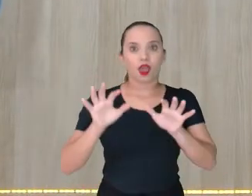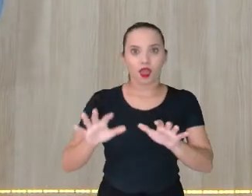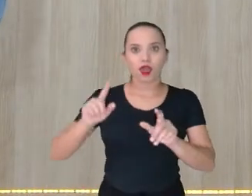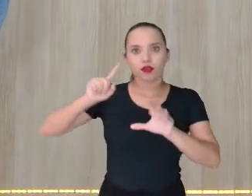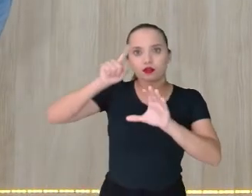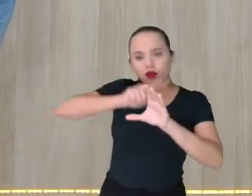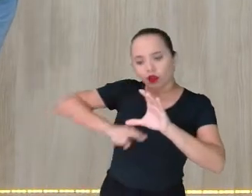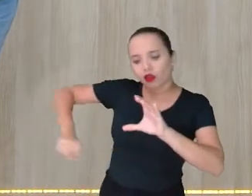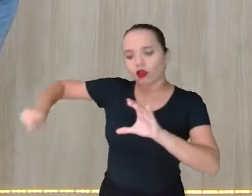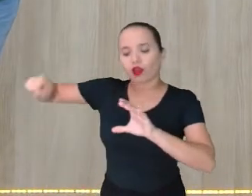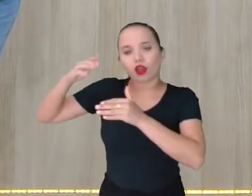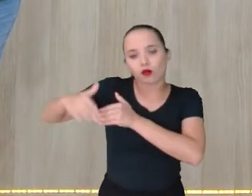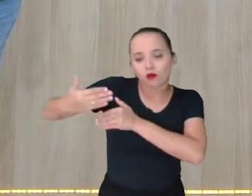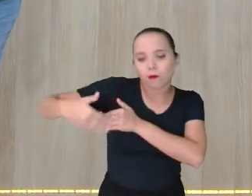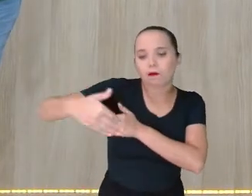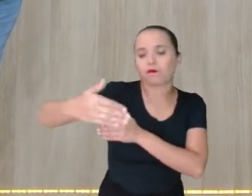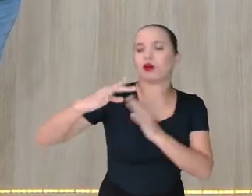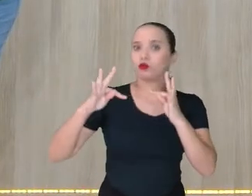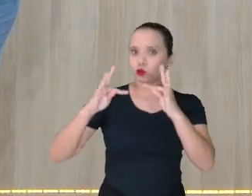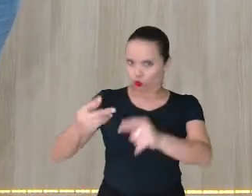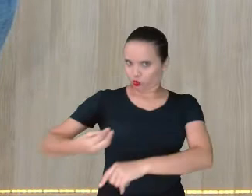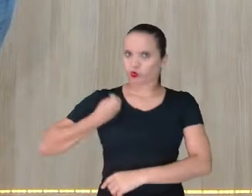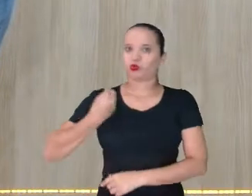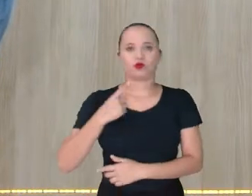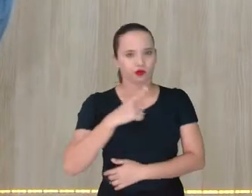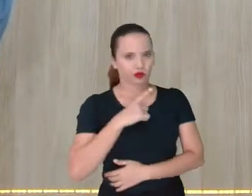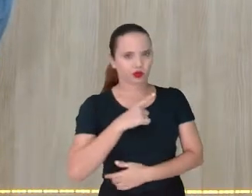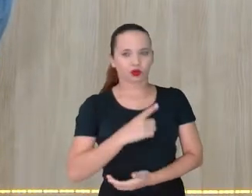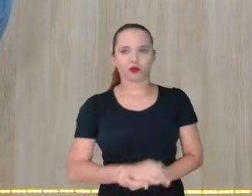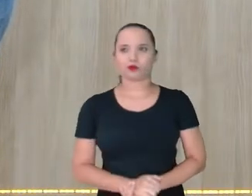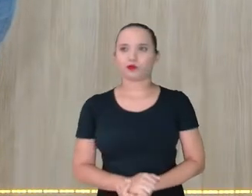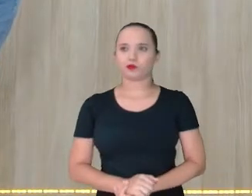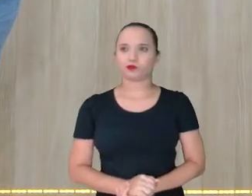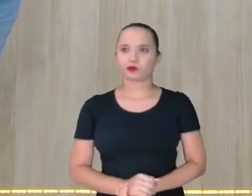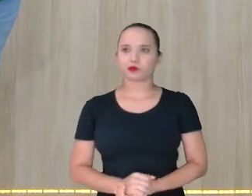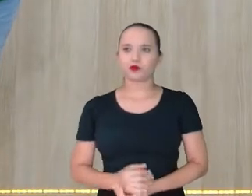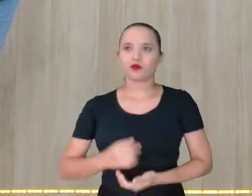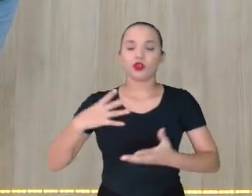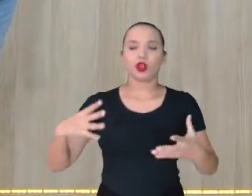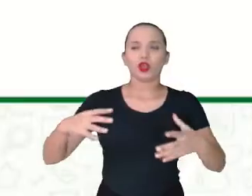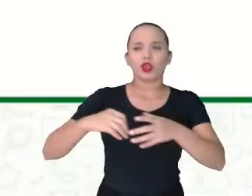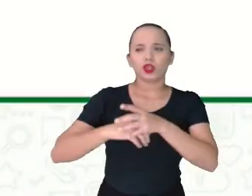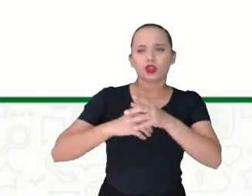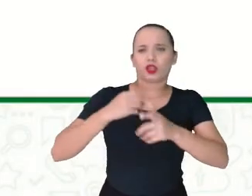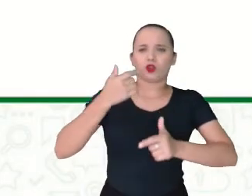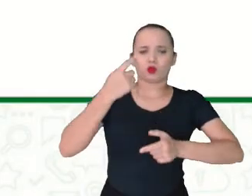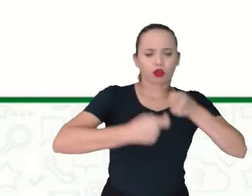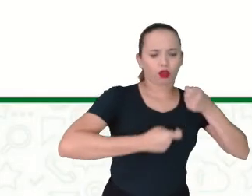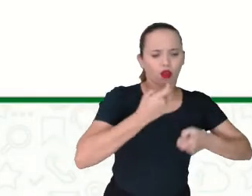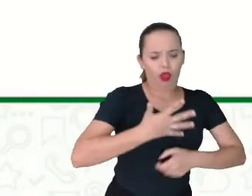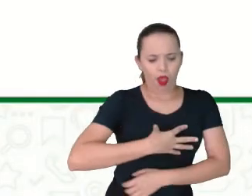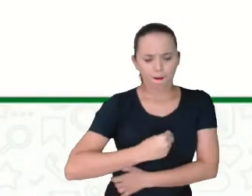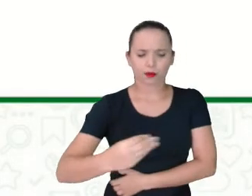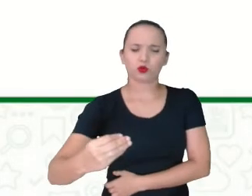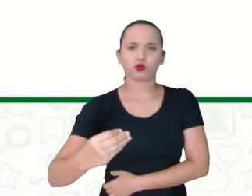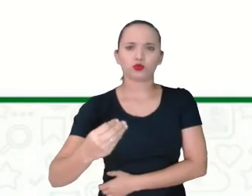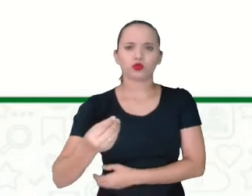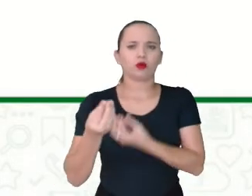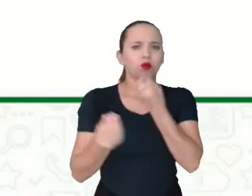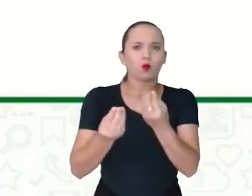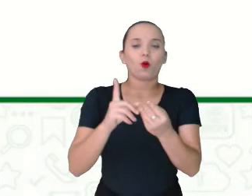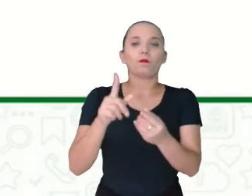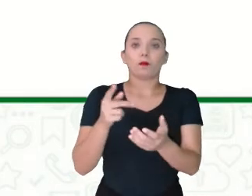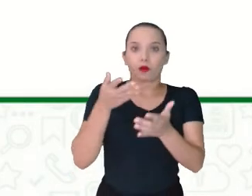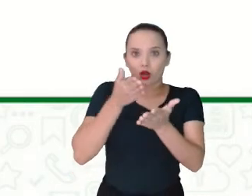do ciclo de vida todos os seres vivos têm em comum. E na reprodução, prof? A reprodução, gente, ela é dividida